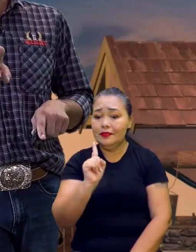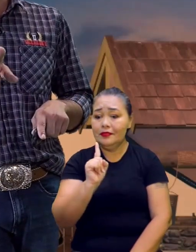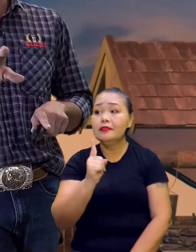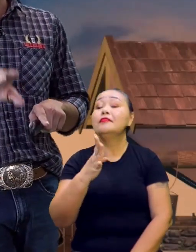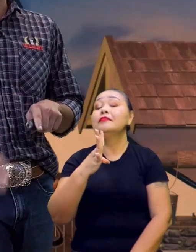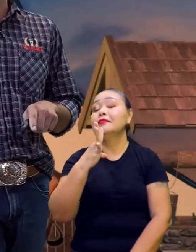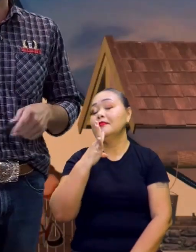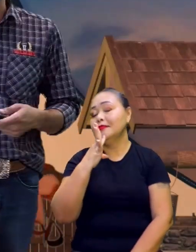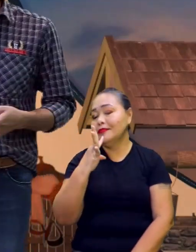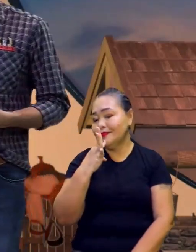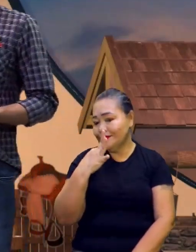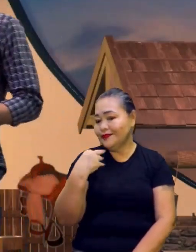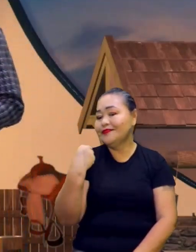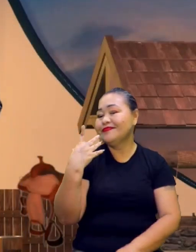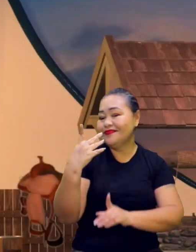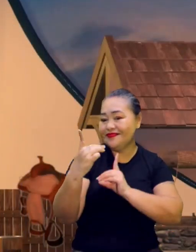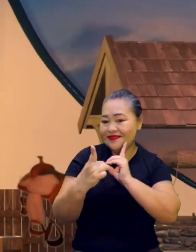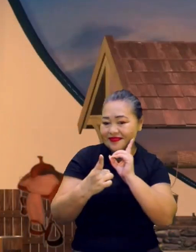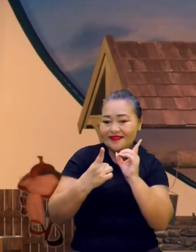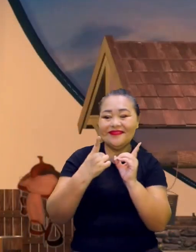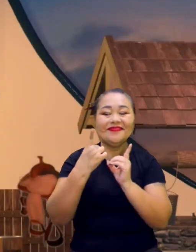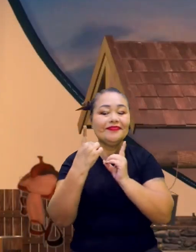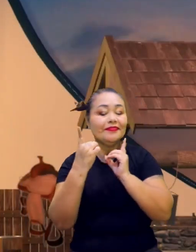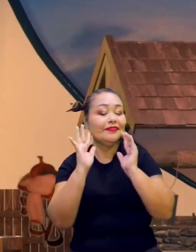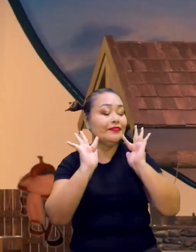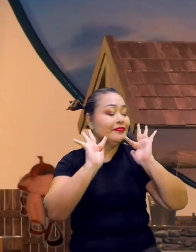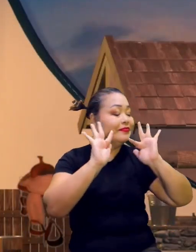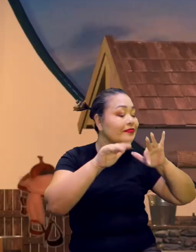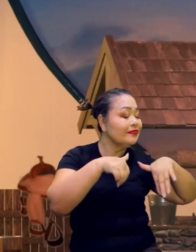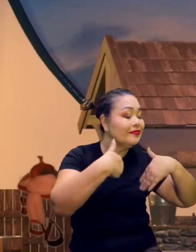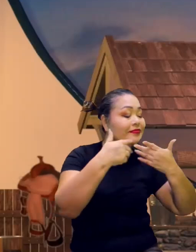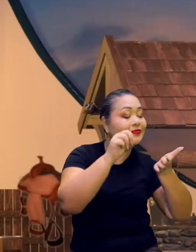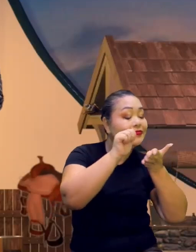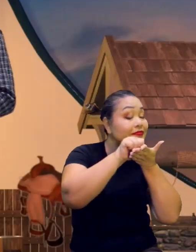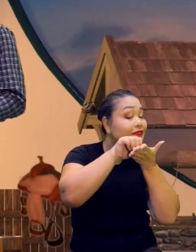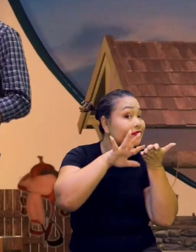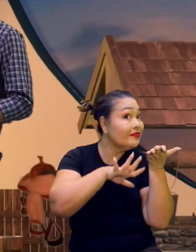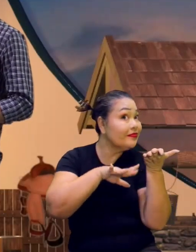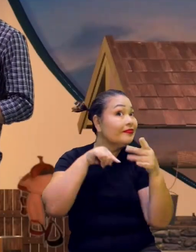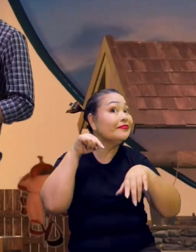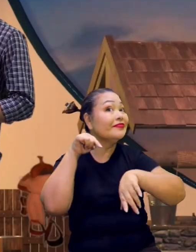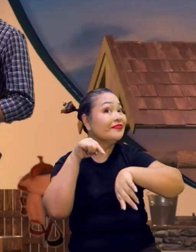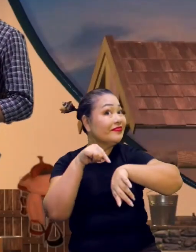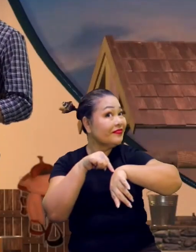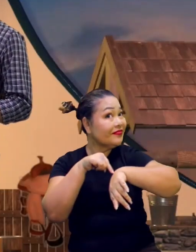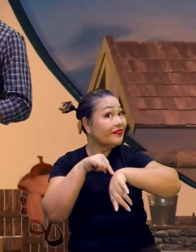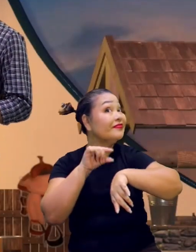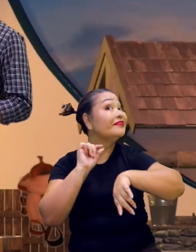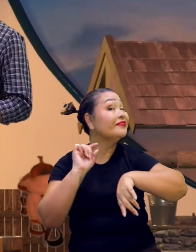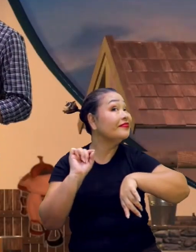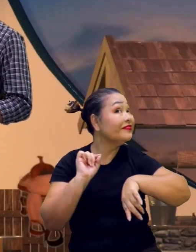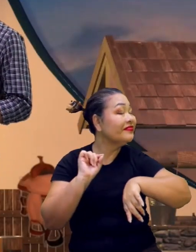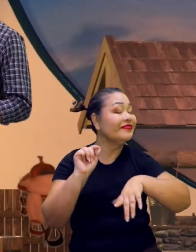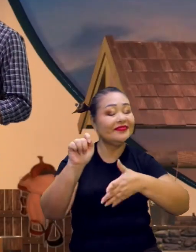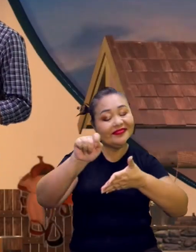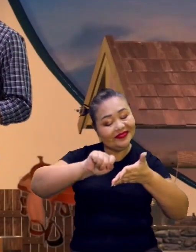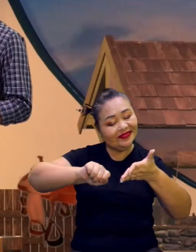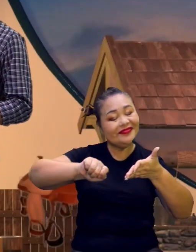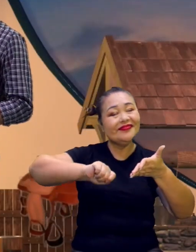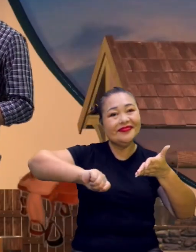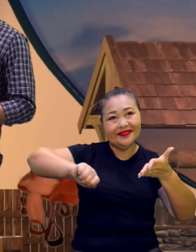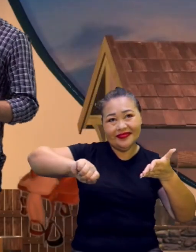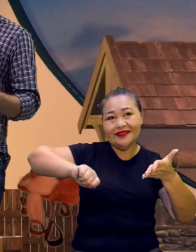conhece como é que é a dinâmica, né? Finalizou as atividades de vocês, agora nós vamos fazer as correções, sanar